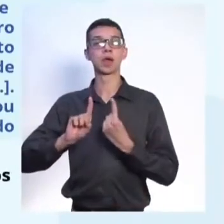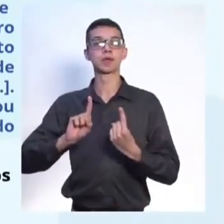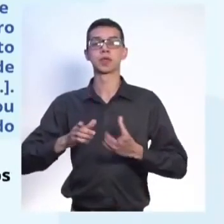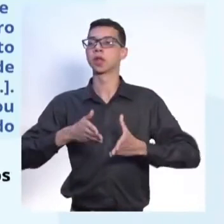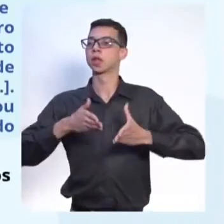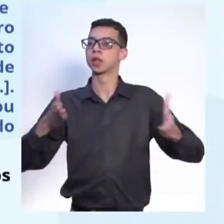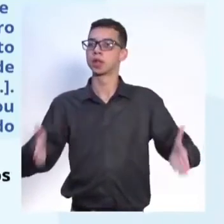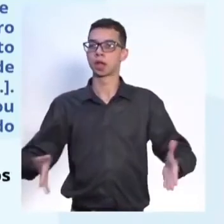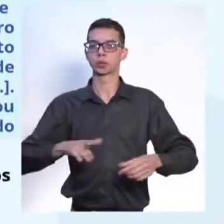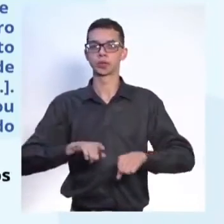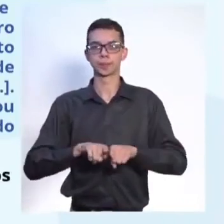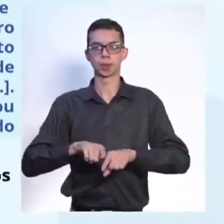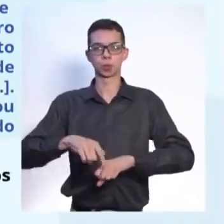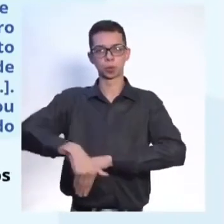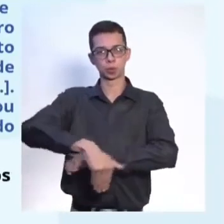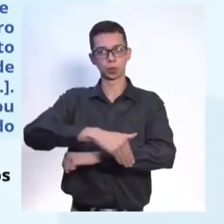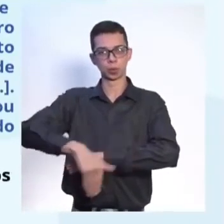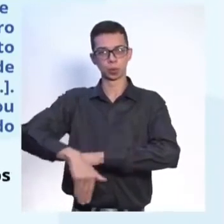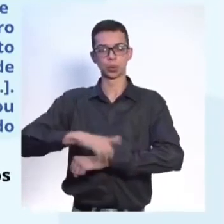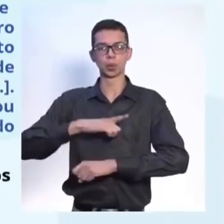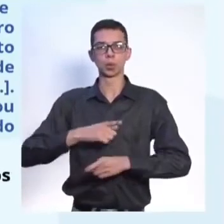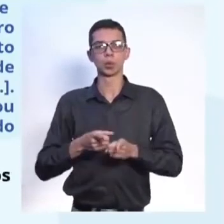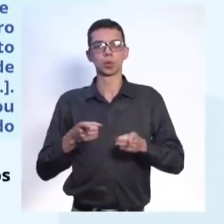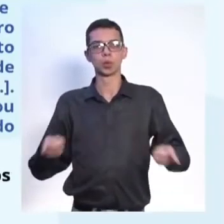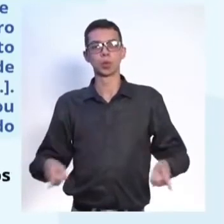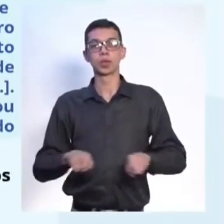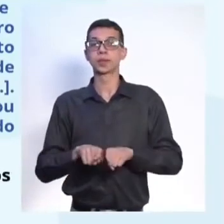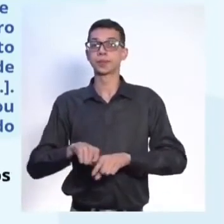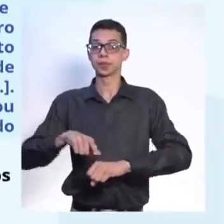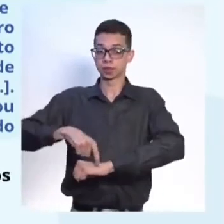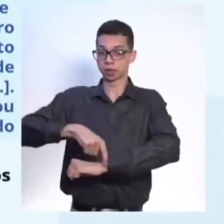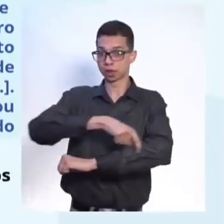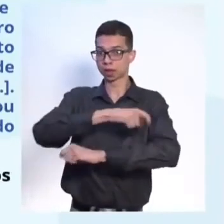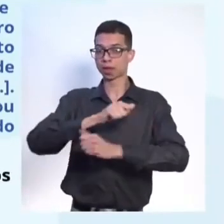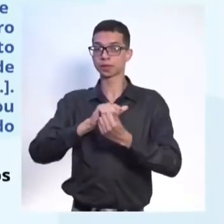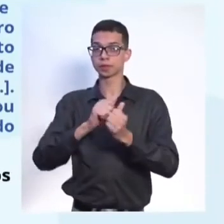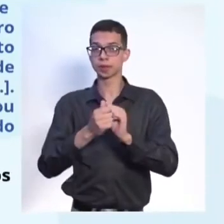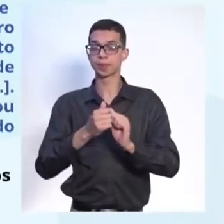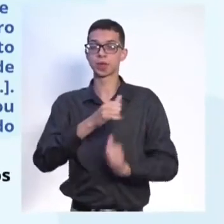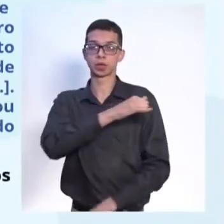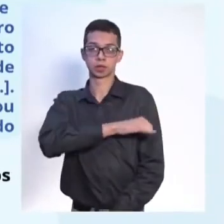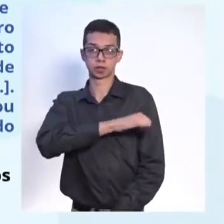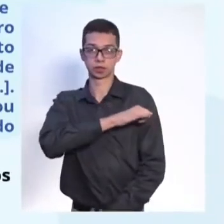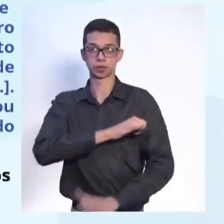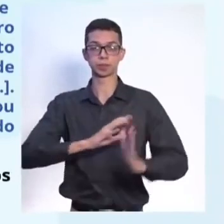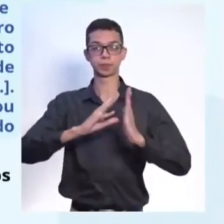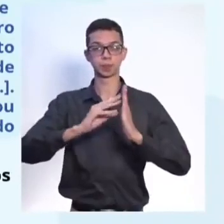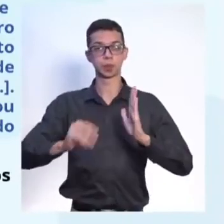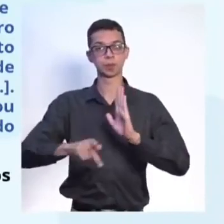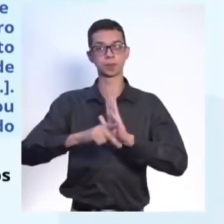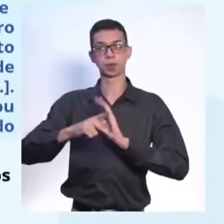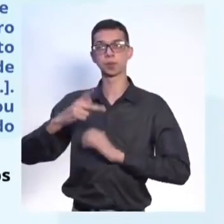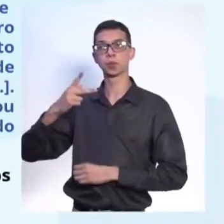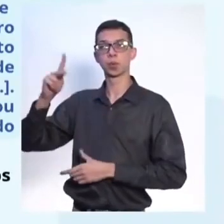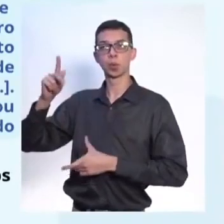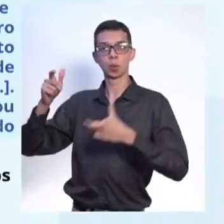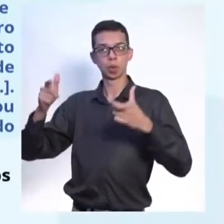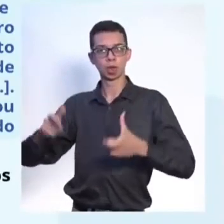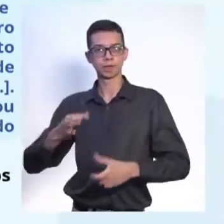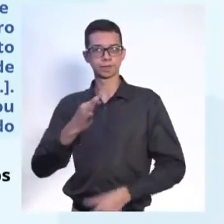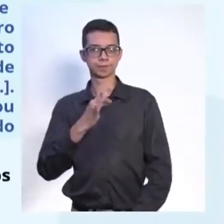ruas e calçadas, para adequar o Rio de Janeiro aos modelos da Belle Époque Française